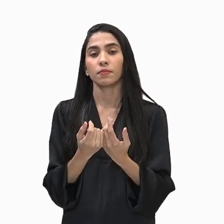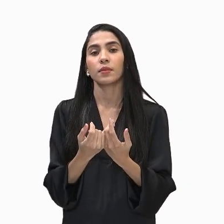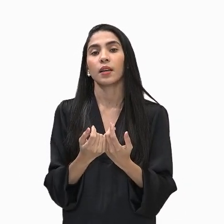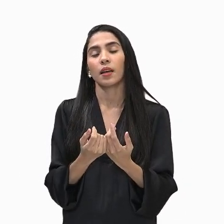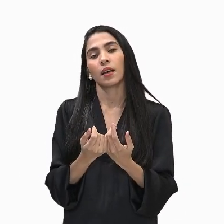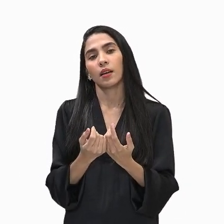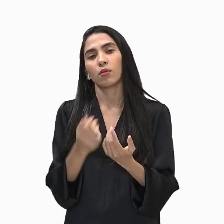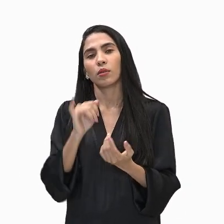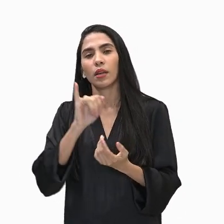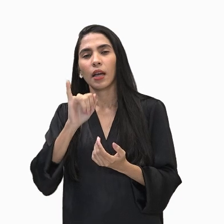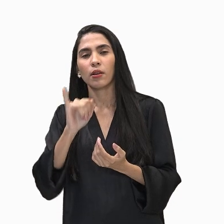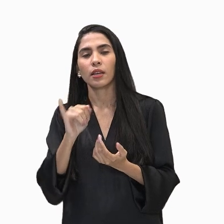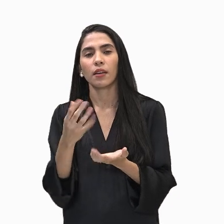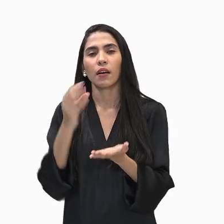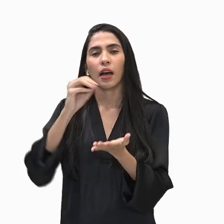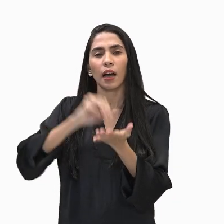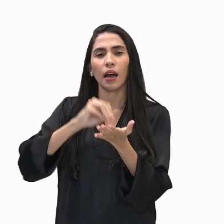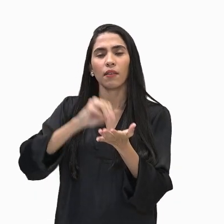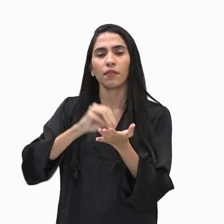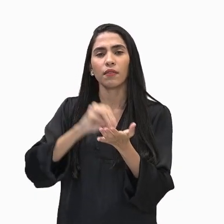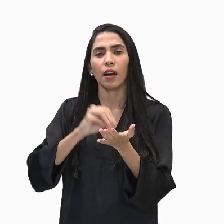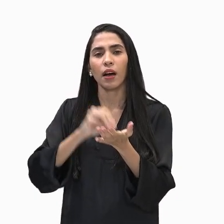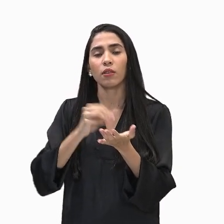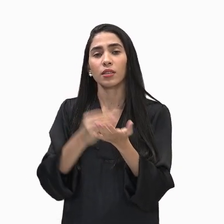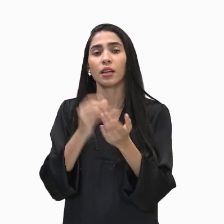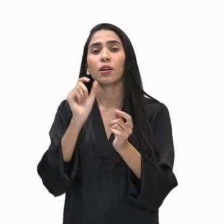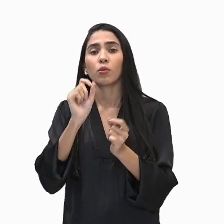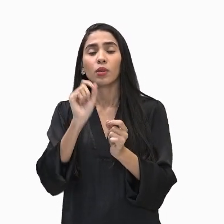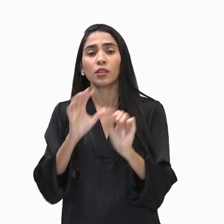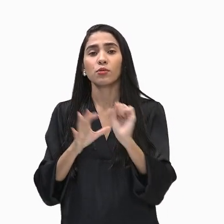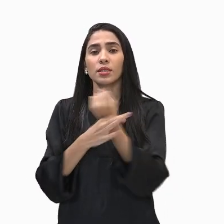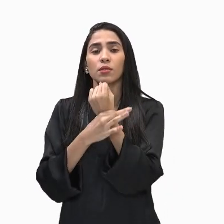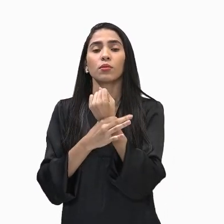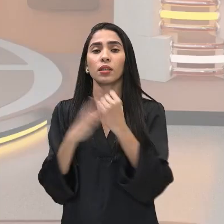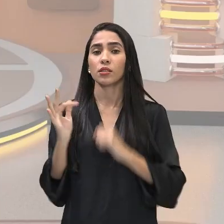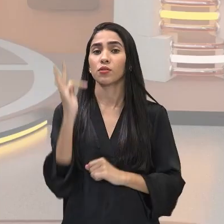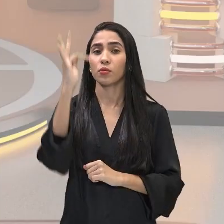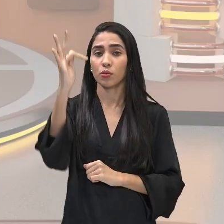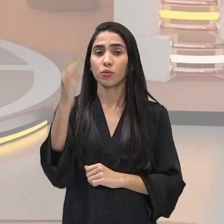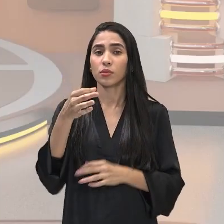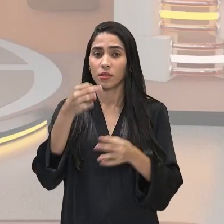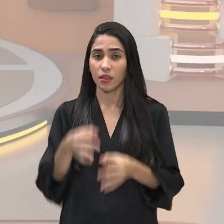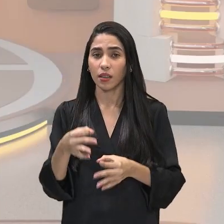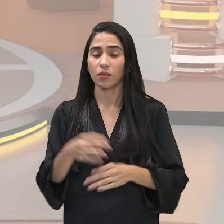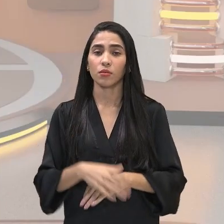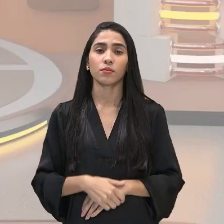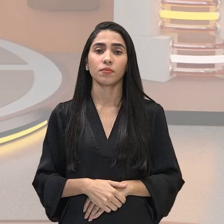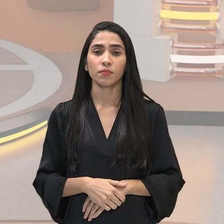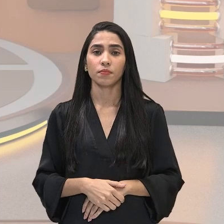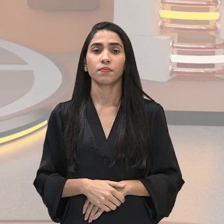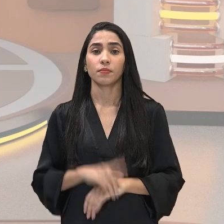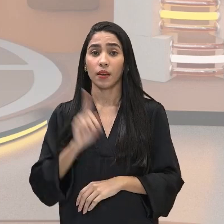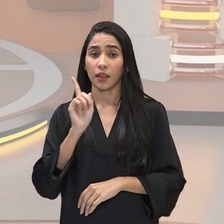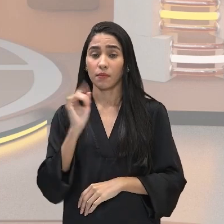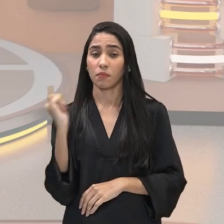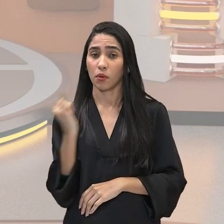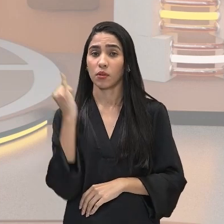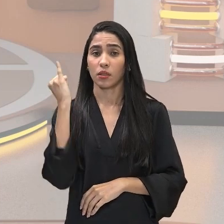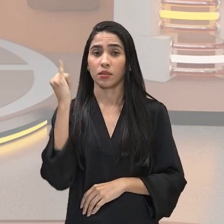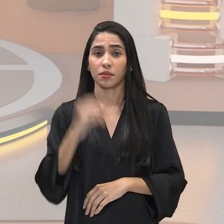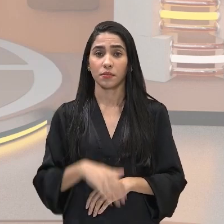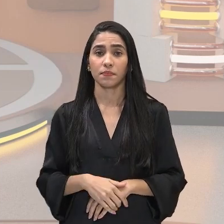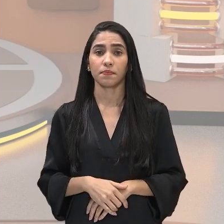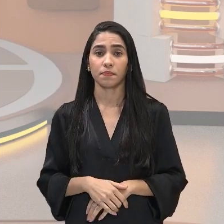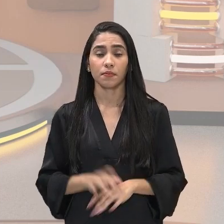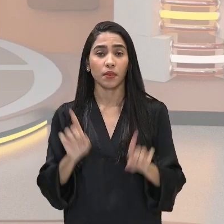desencantamento em relação à ideia de um futuro garantido. Isso é muito importante e, além de a